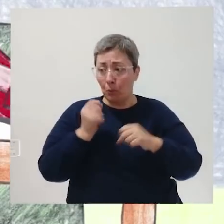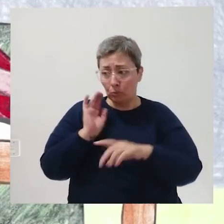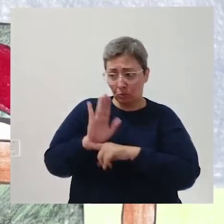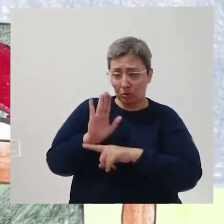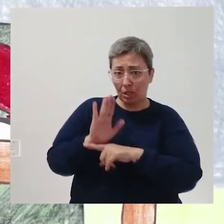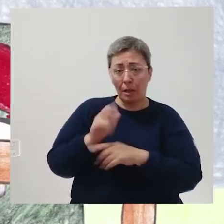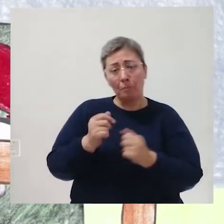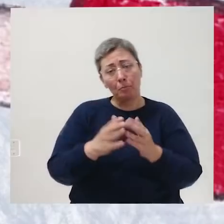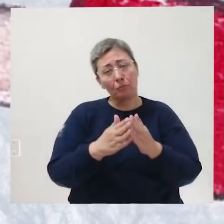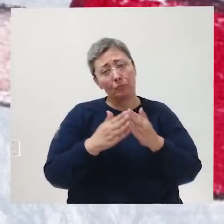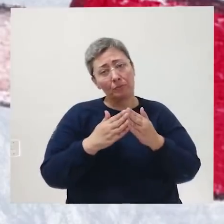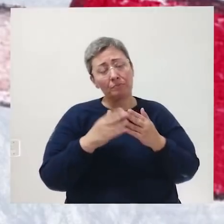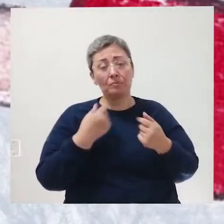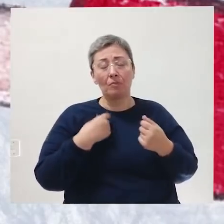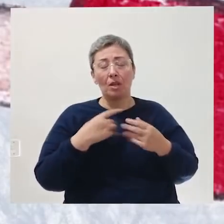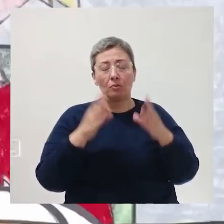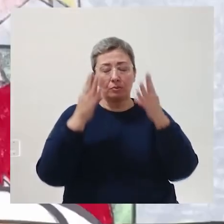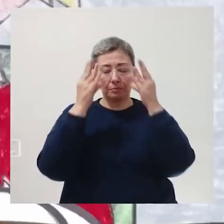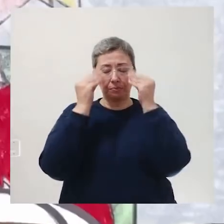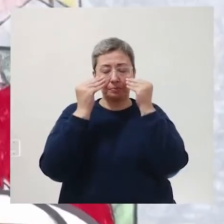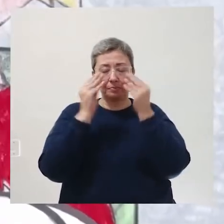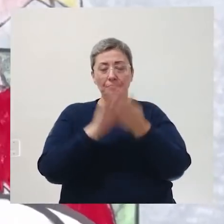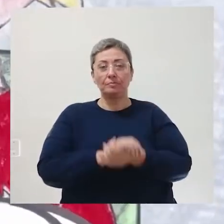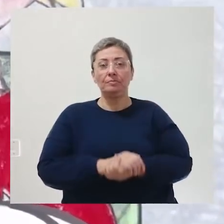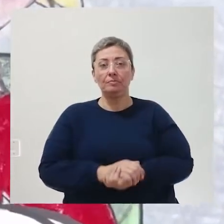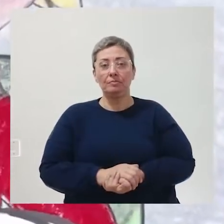Sim, por favor. Feche os olhos.